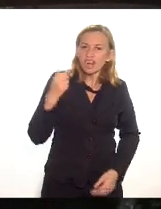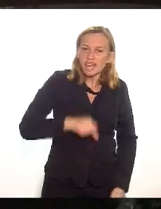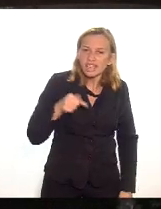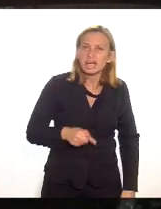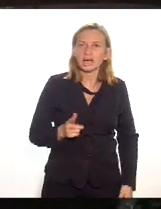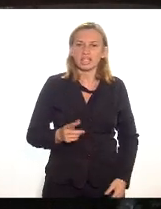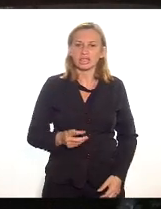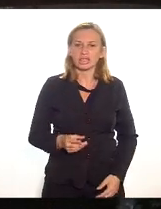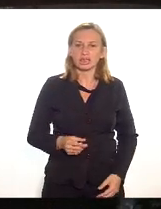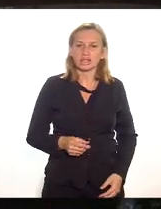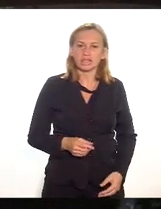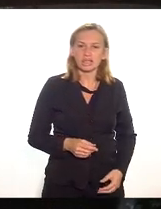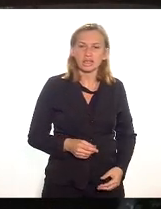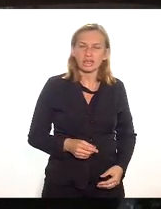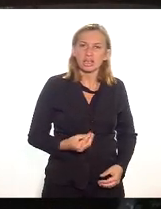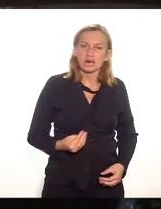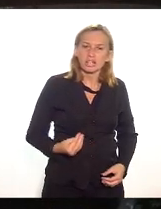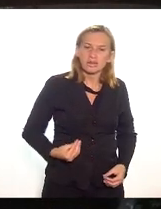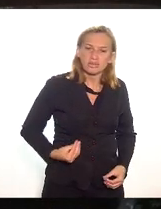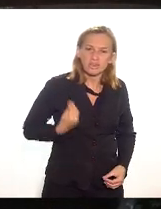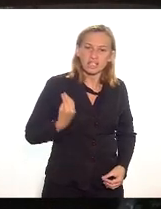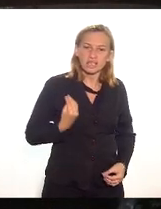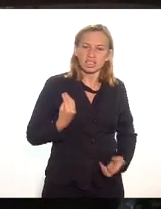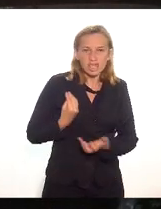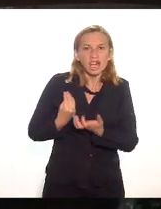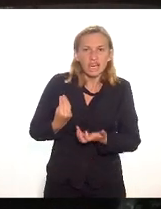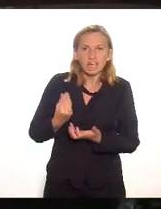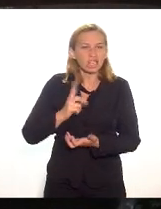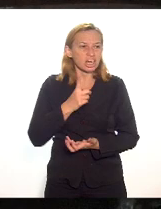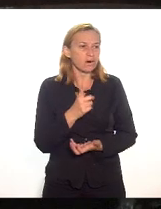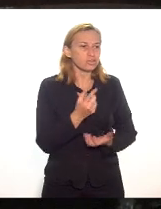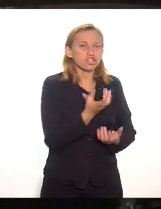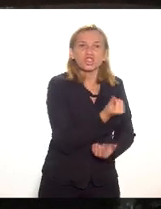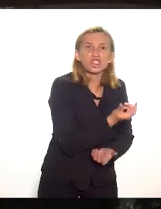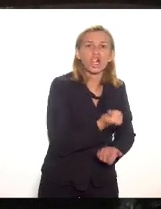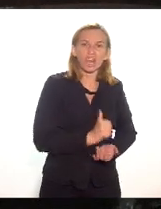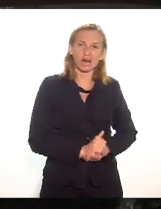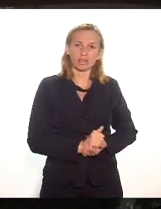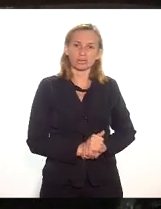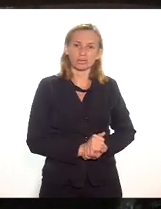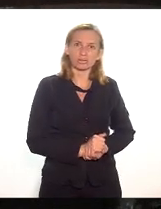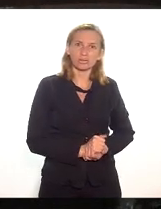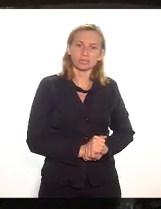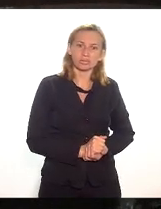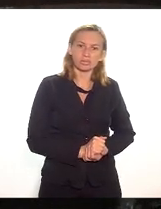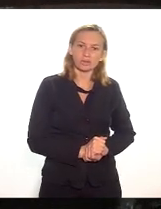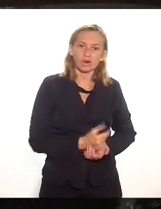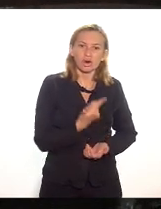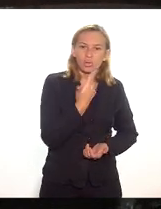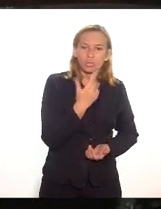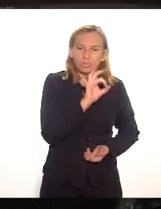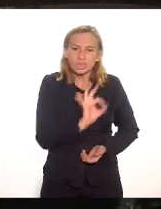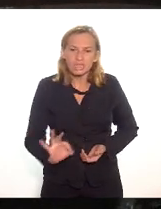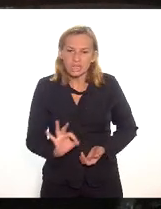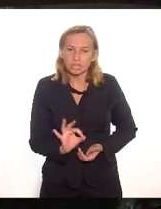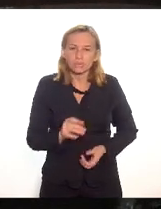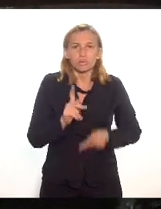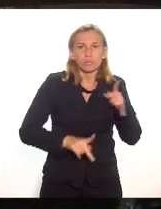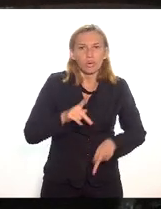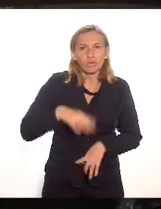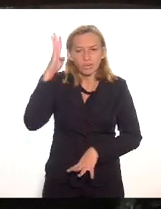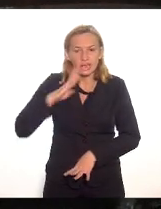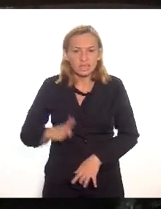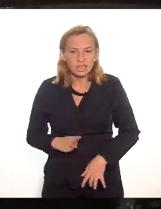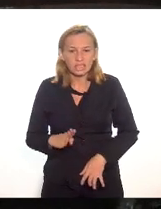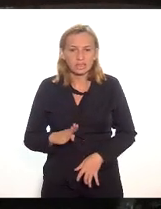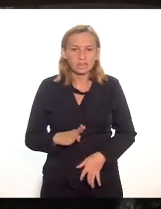com vidas e não com dinheiro, com lucro de menos de 1% da população brasileira